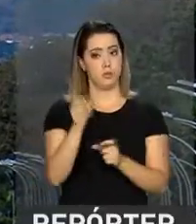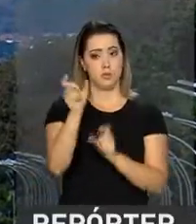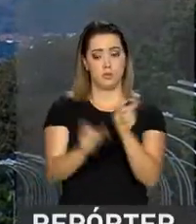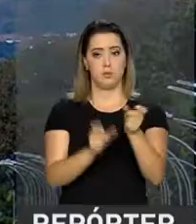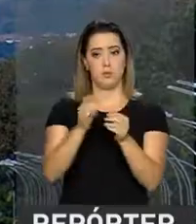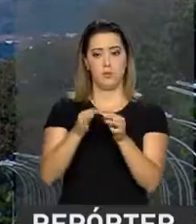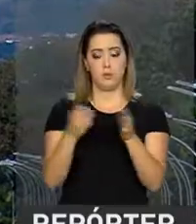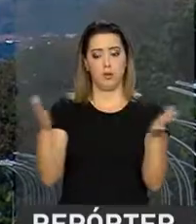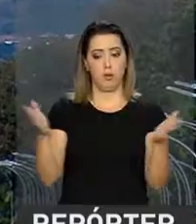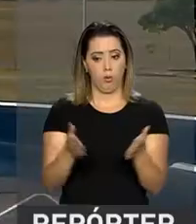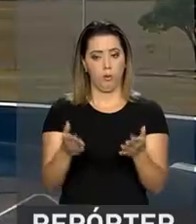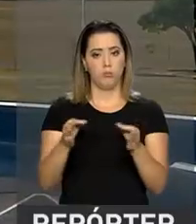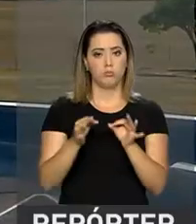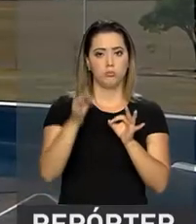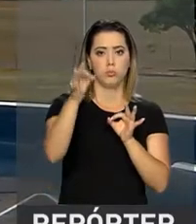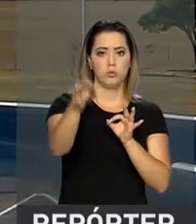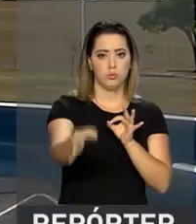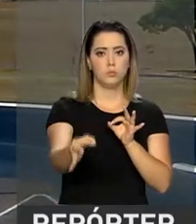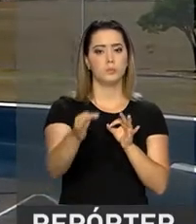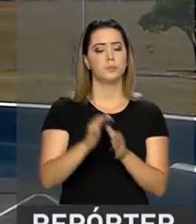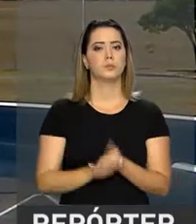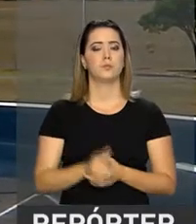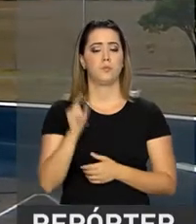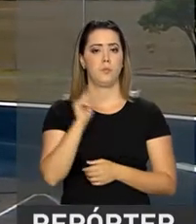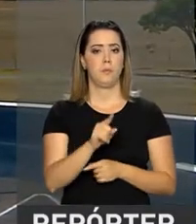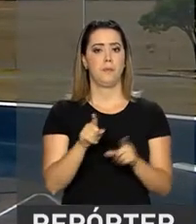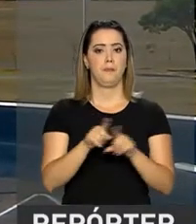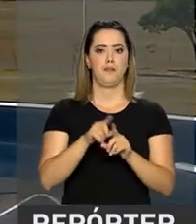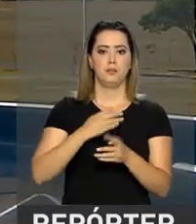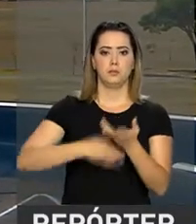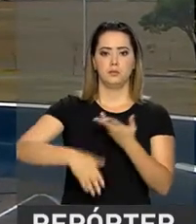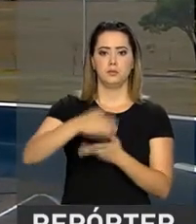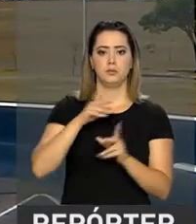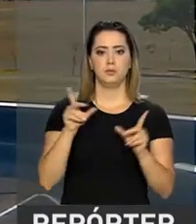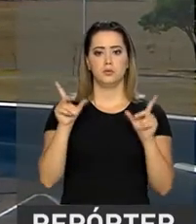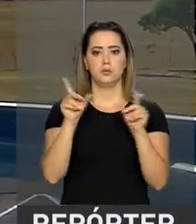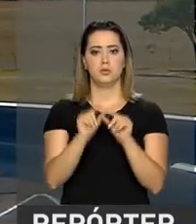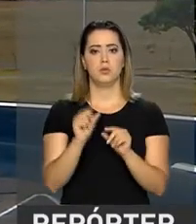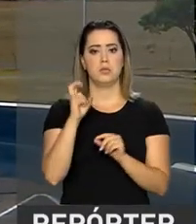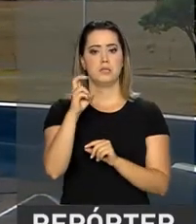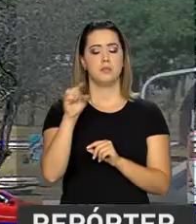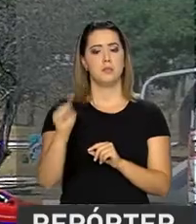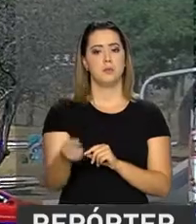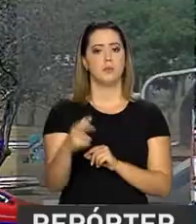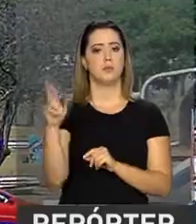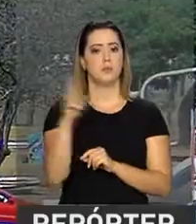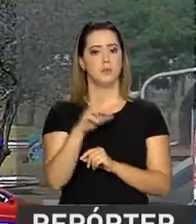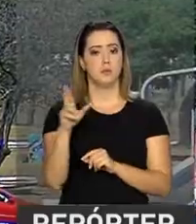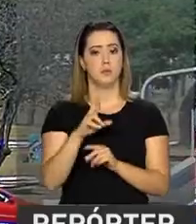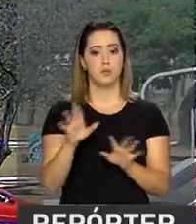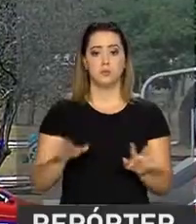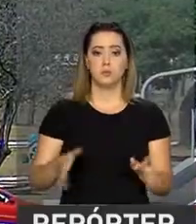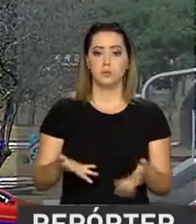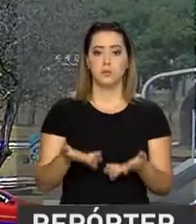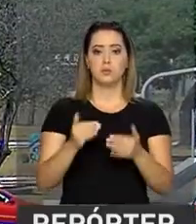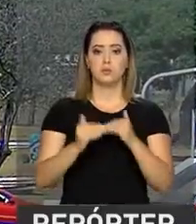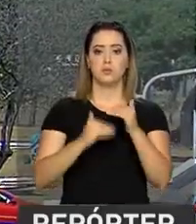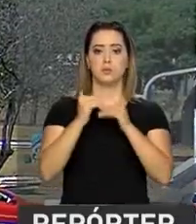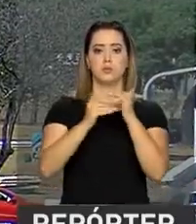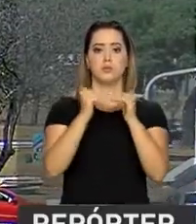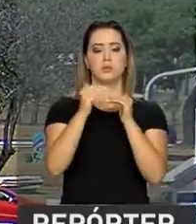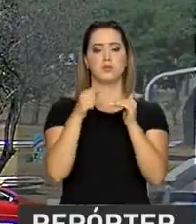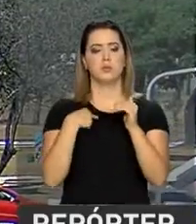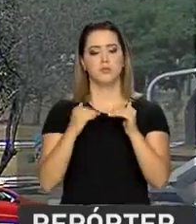médio e longo prazo envolve a redução do salário inicial para 5 mil reais eo aumento da quantidade de